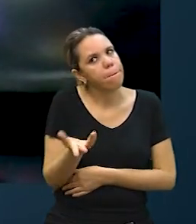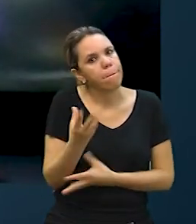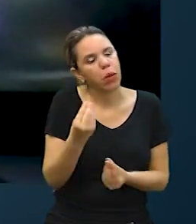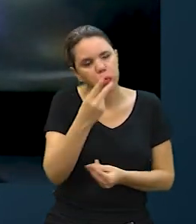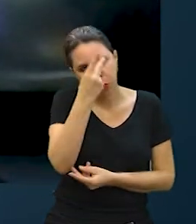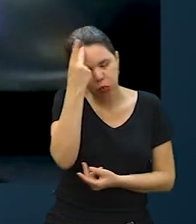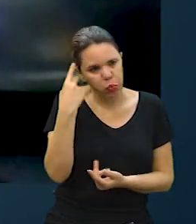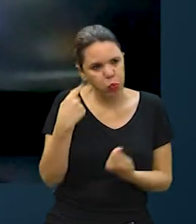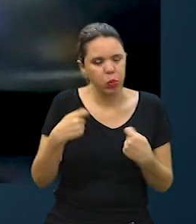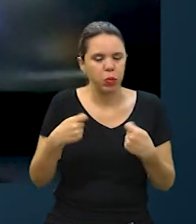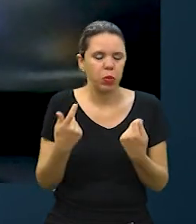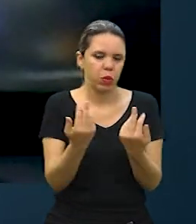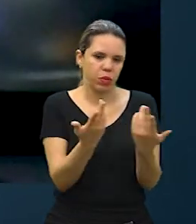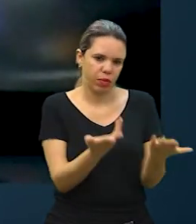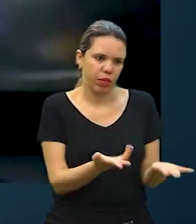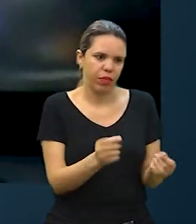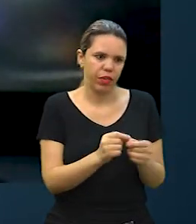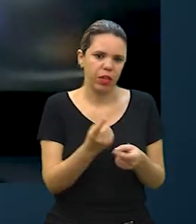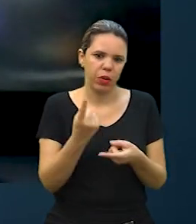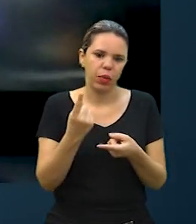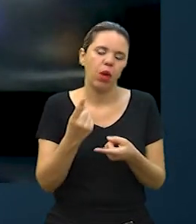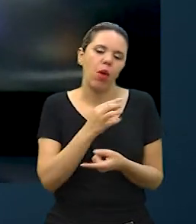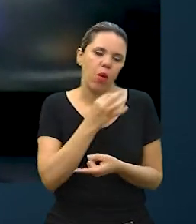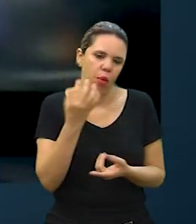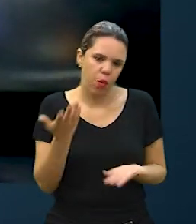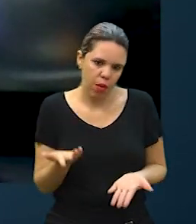bah, um monte de gente vai precisar disso aí,